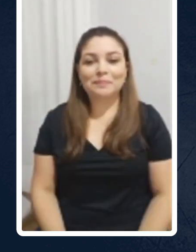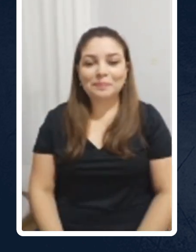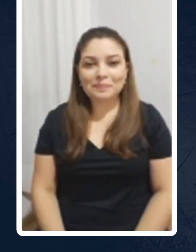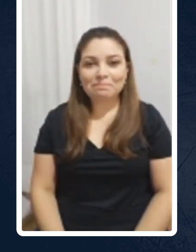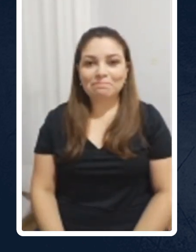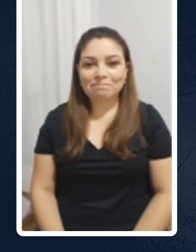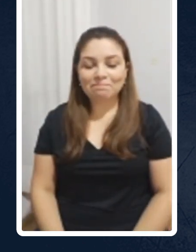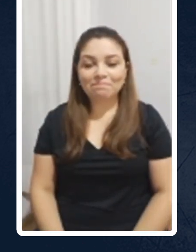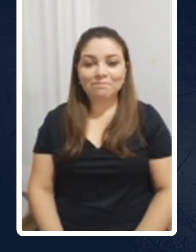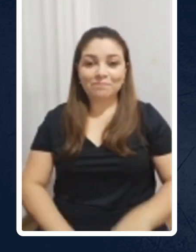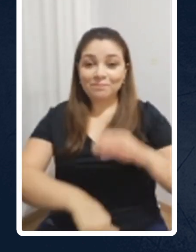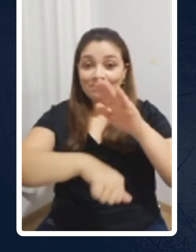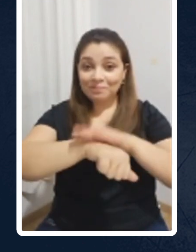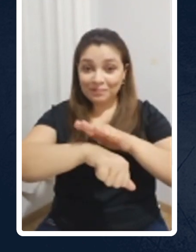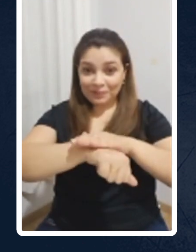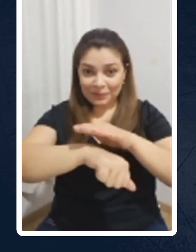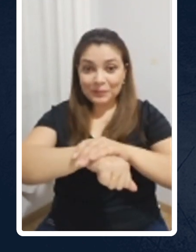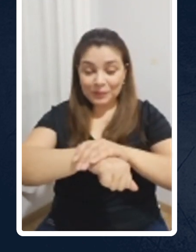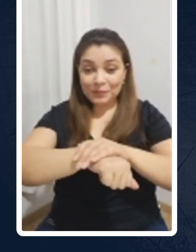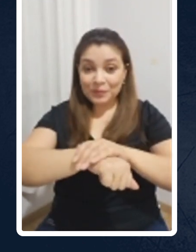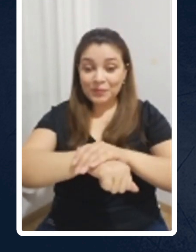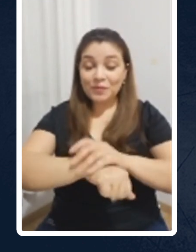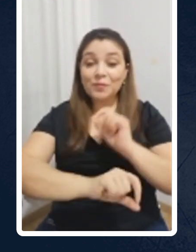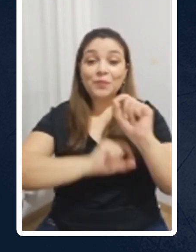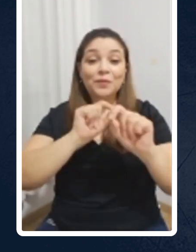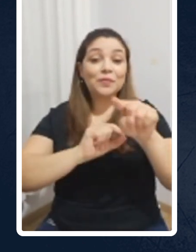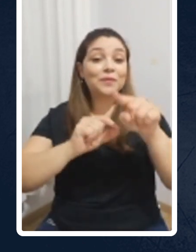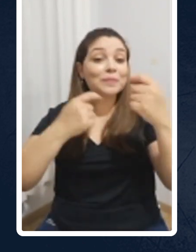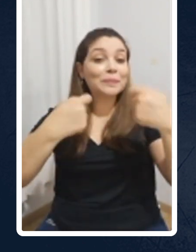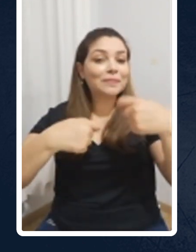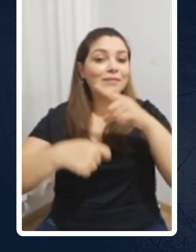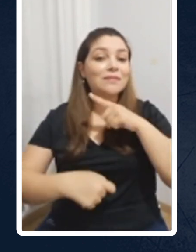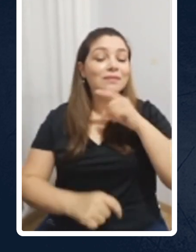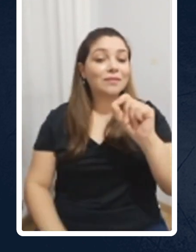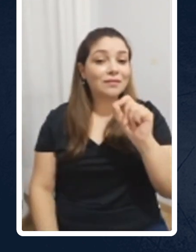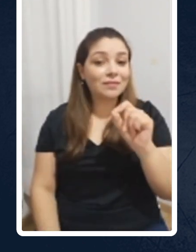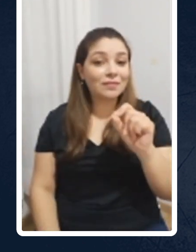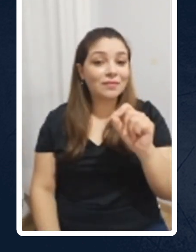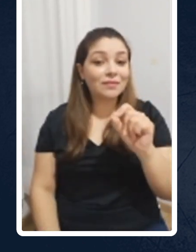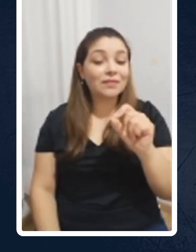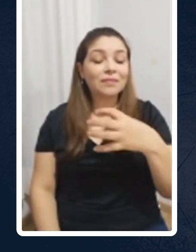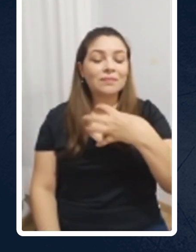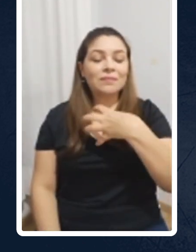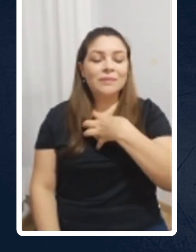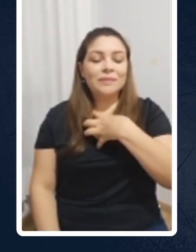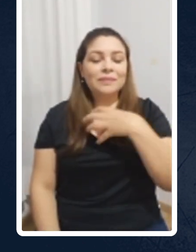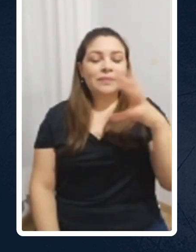Nesta hora, o que você precisa ter? Amor